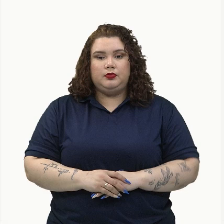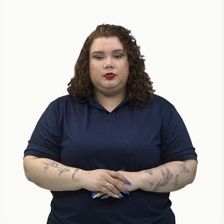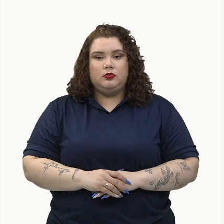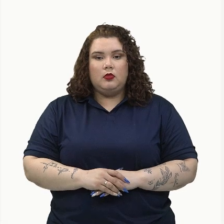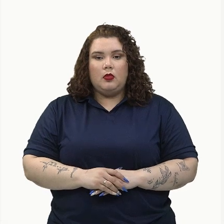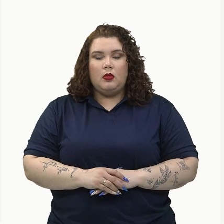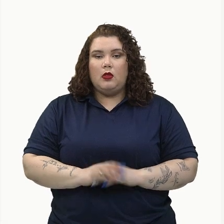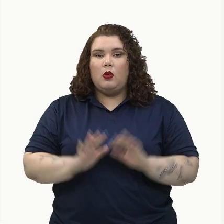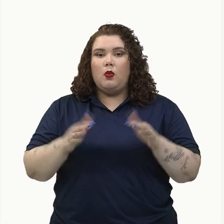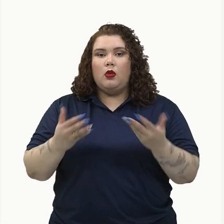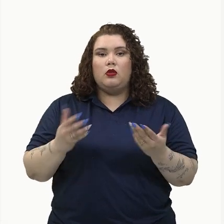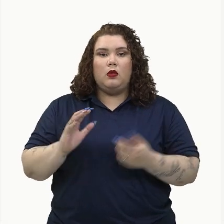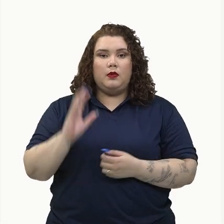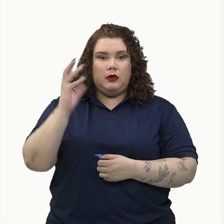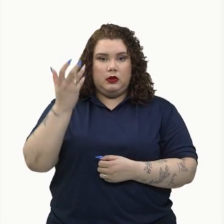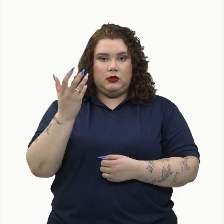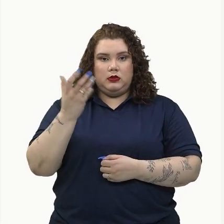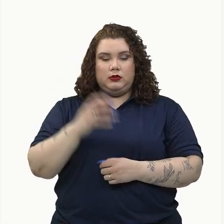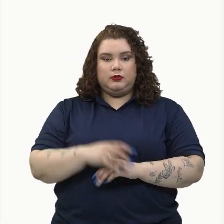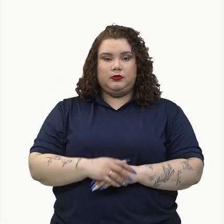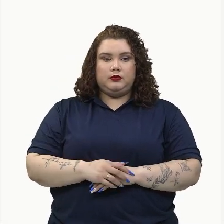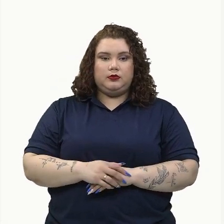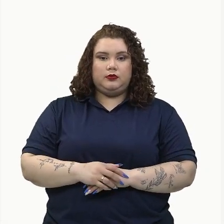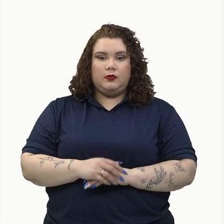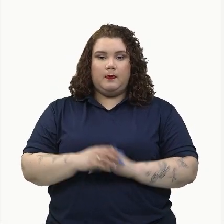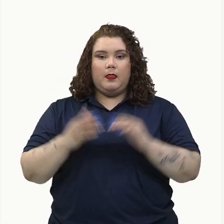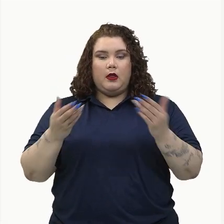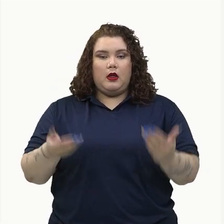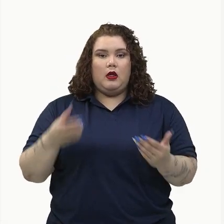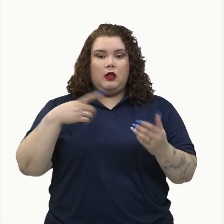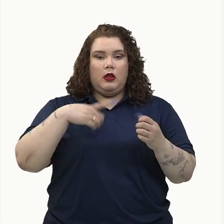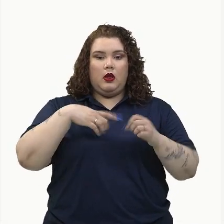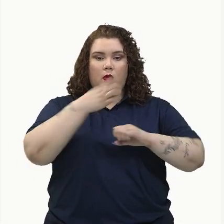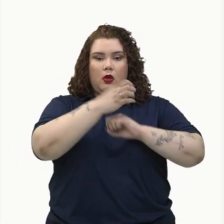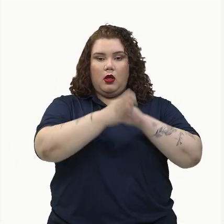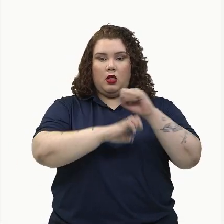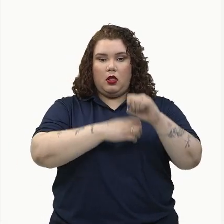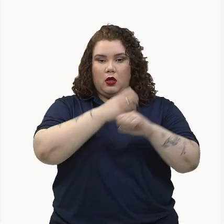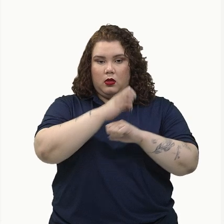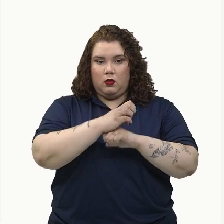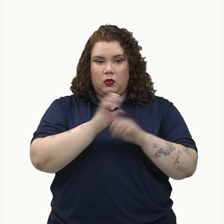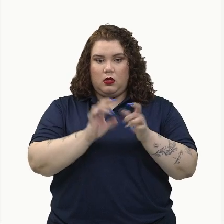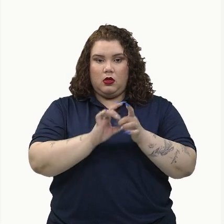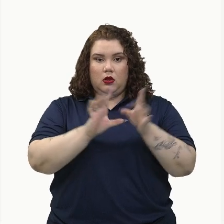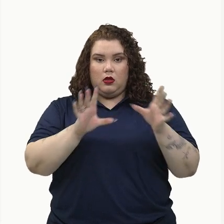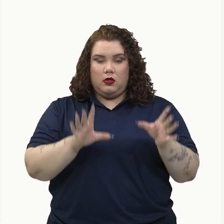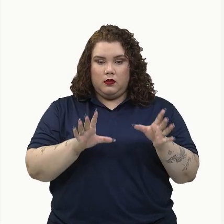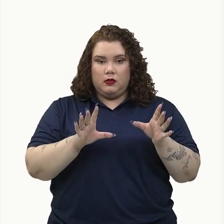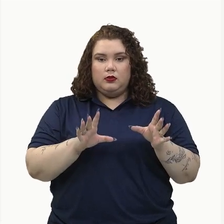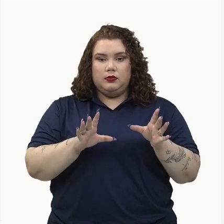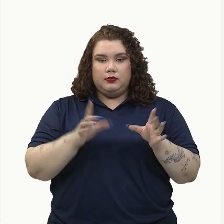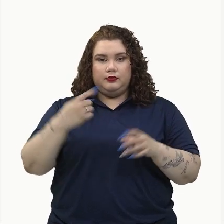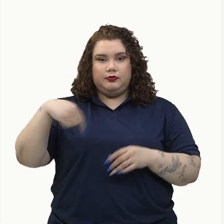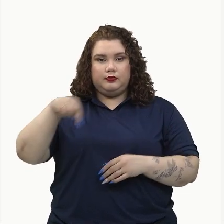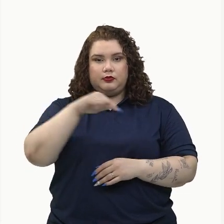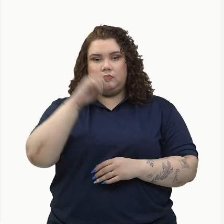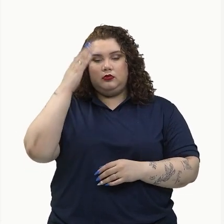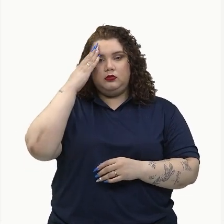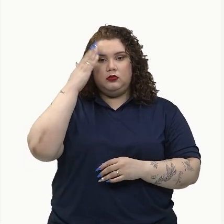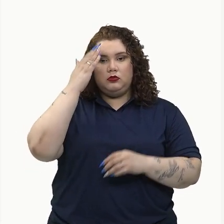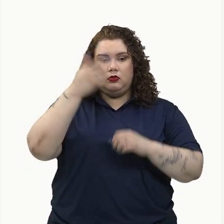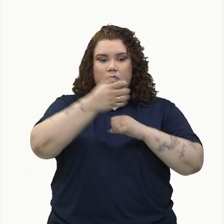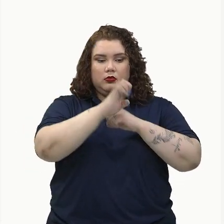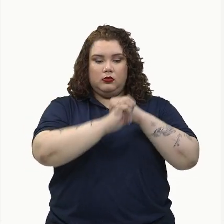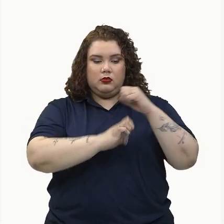ocorre isso? É quando os elétrons livres, como vocês sabem, os